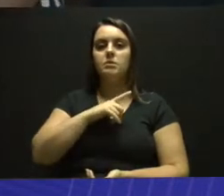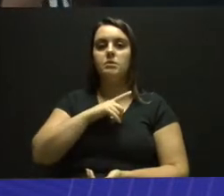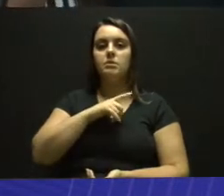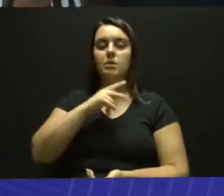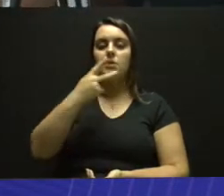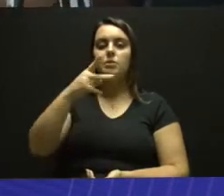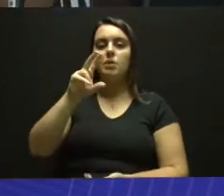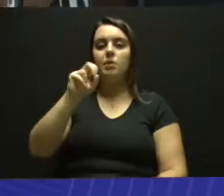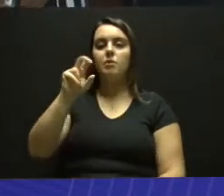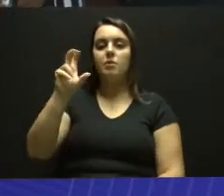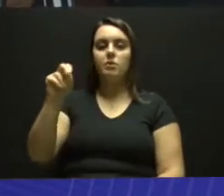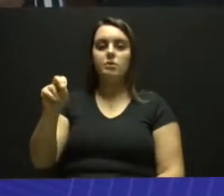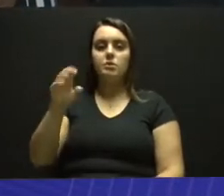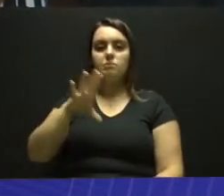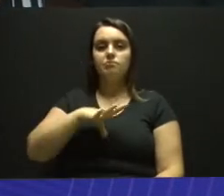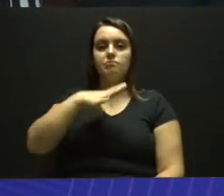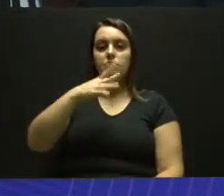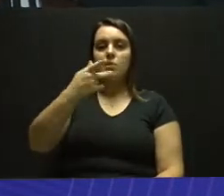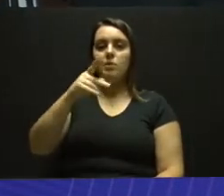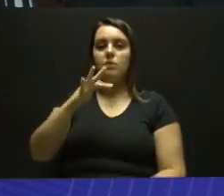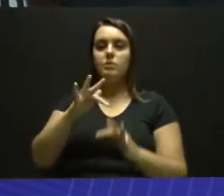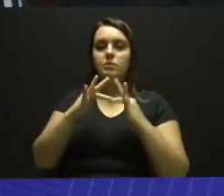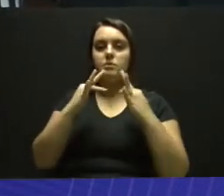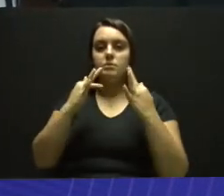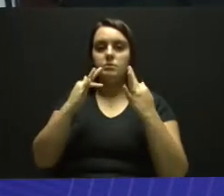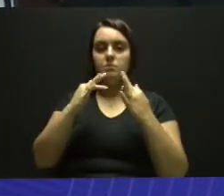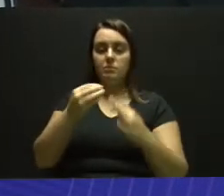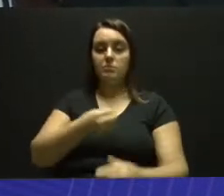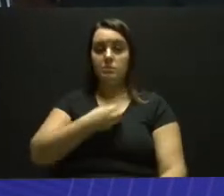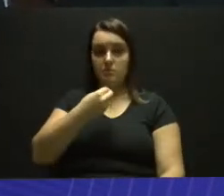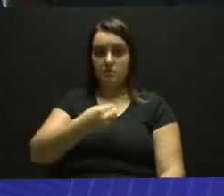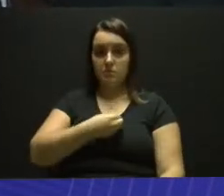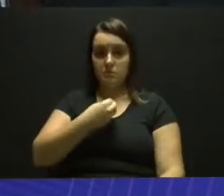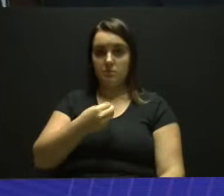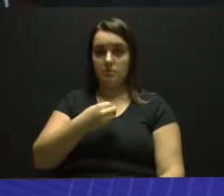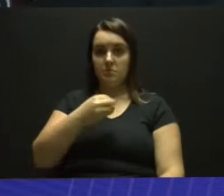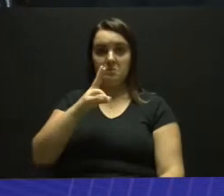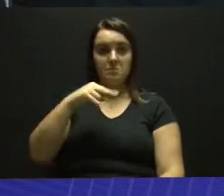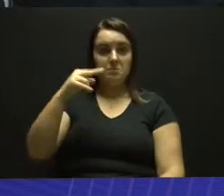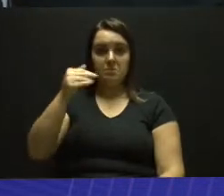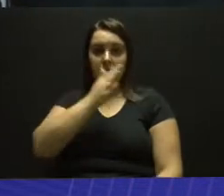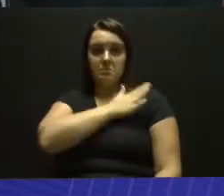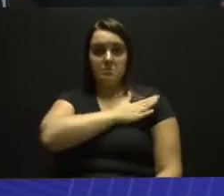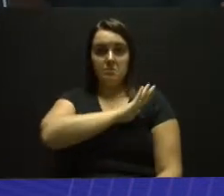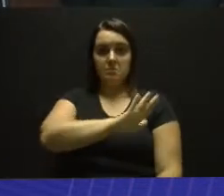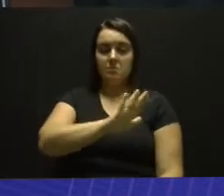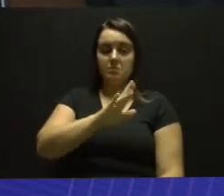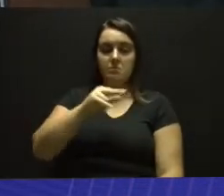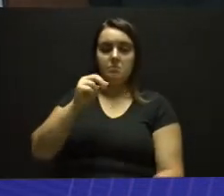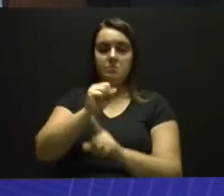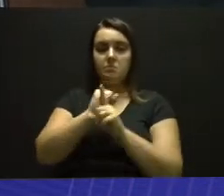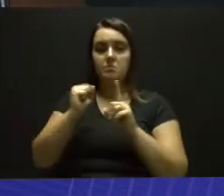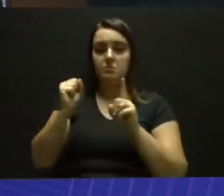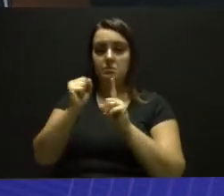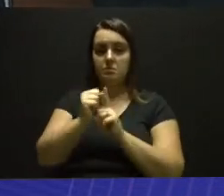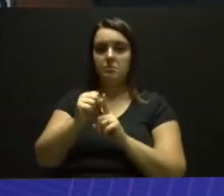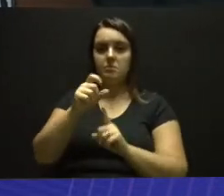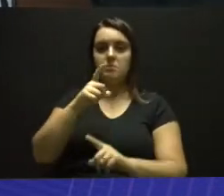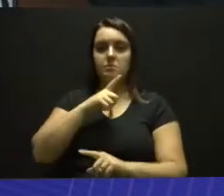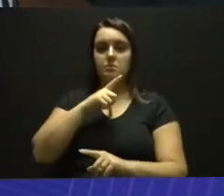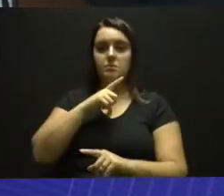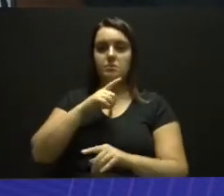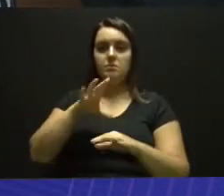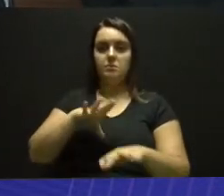vida apesar de nunca ter sofrido racismo e de não participar de nenhum movimento social ela considera que o empoderamento